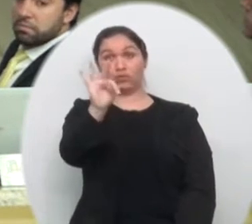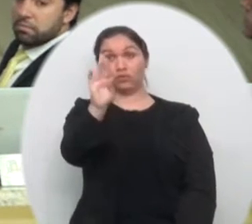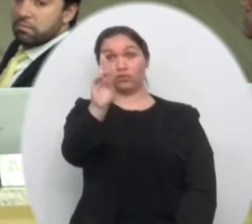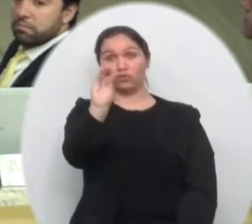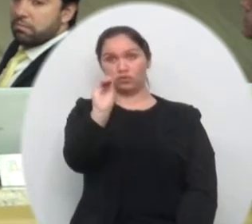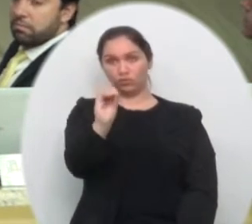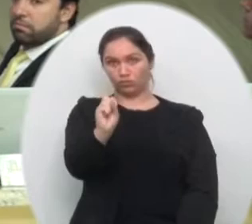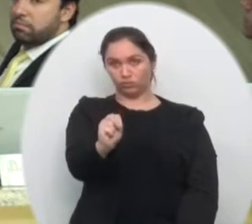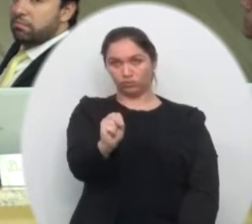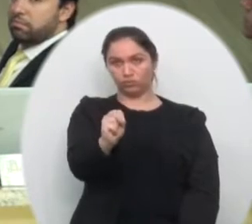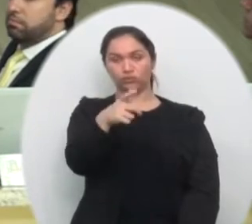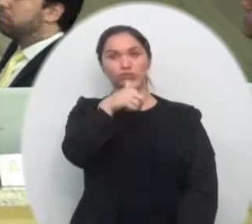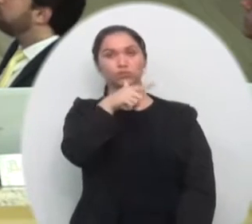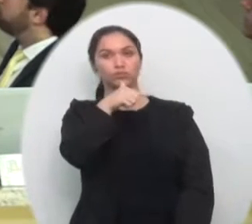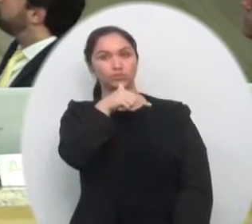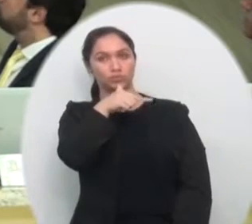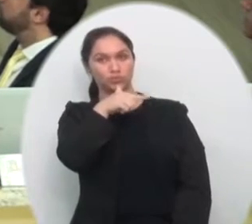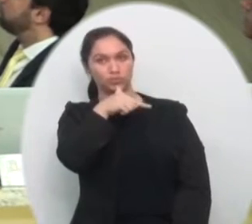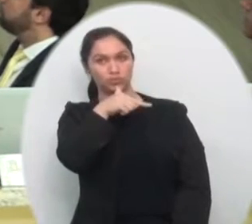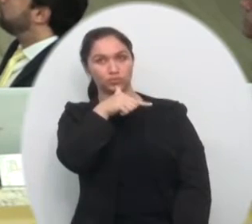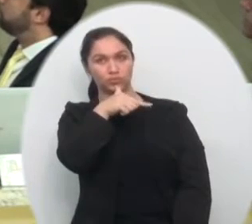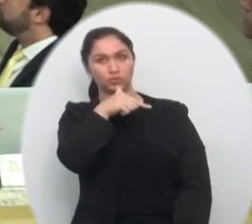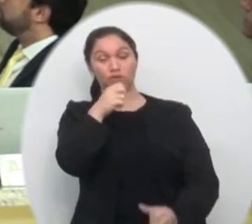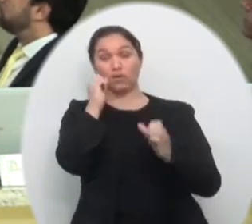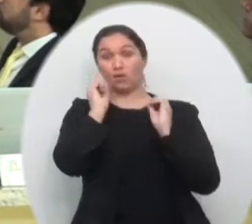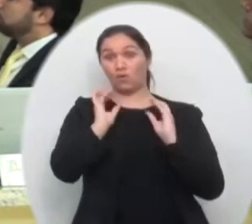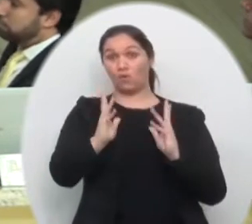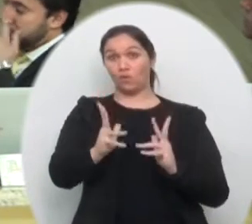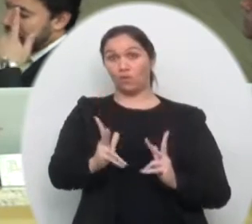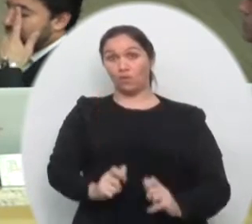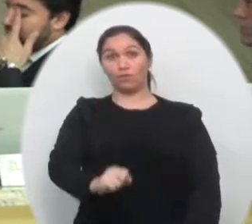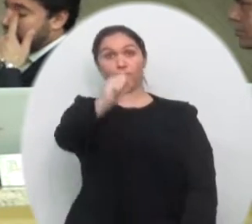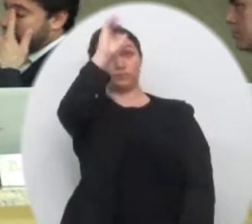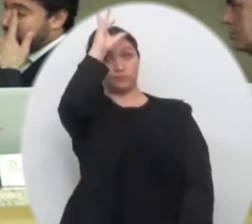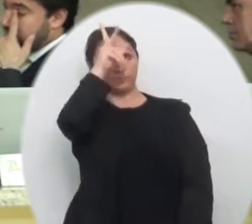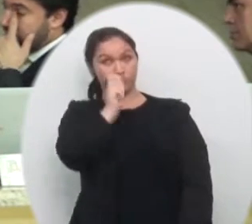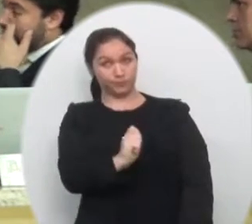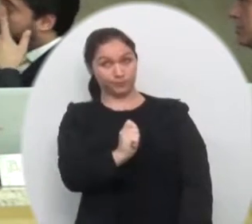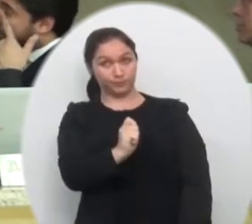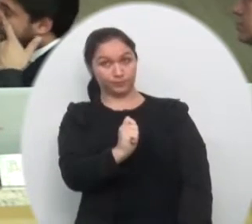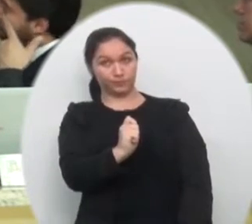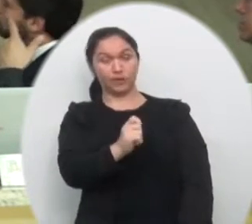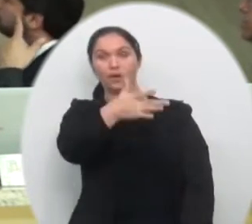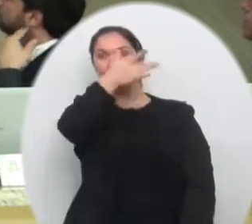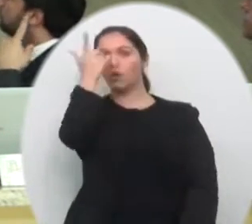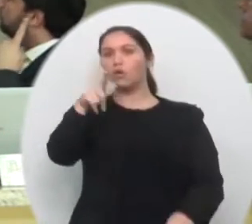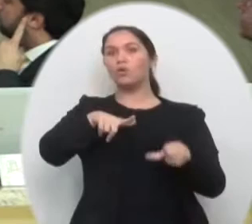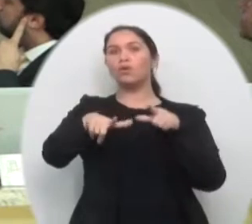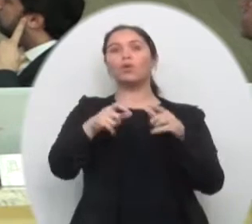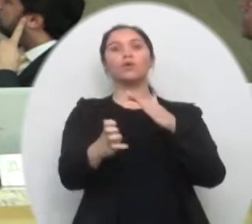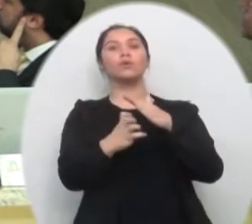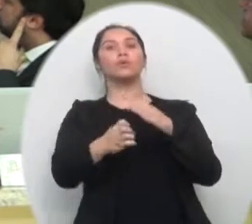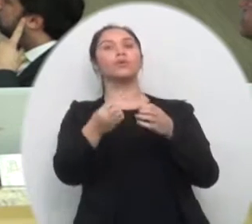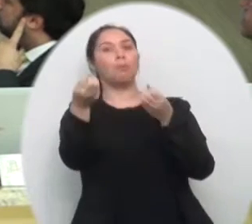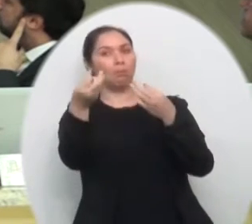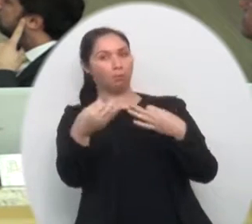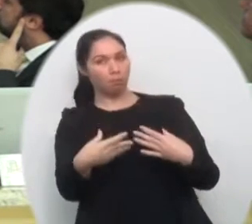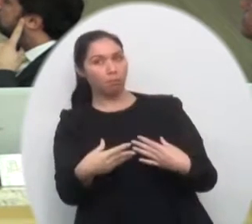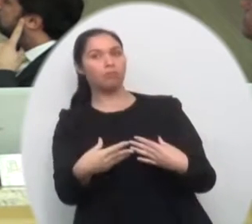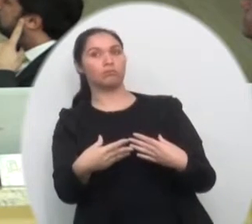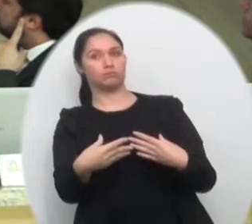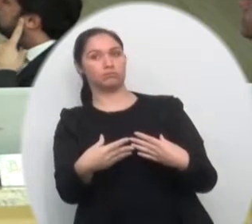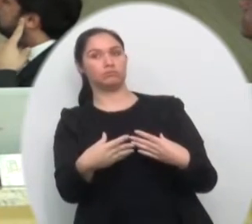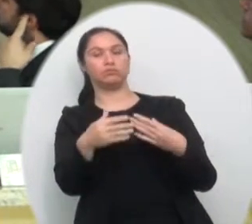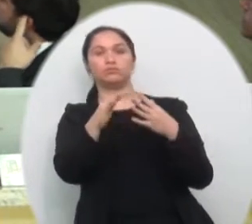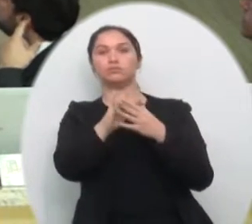Entendeu? Isso foi relatos deles lá dentro. E geralmente... A